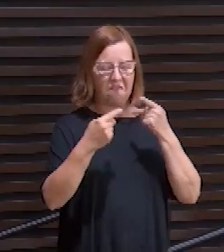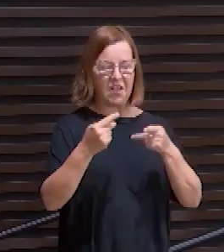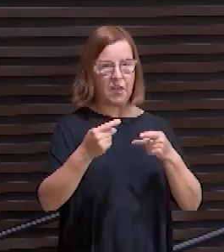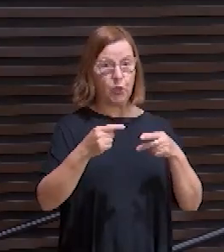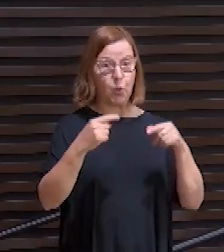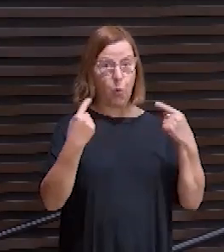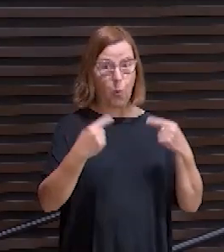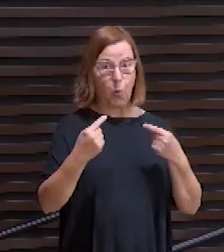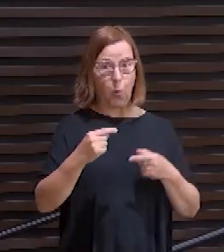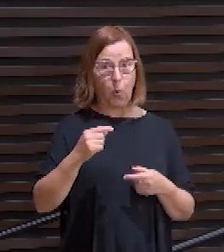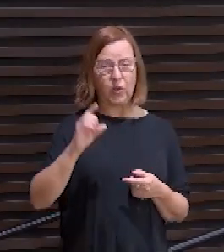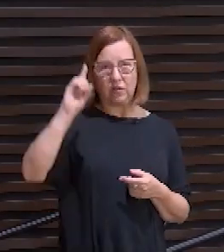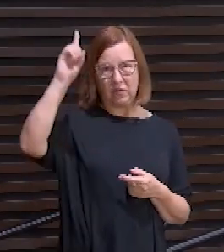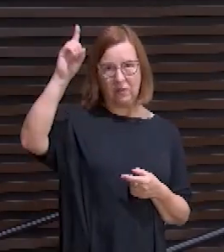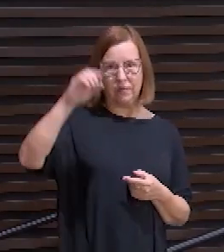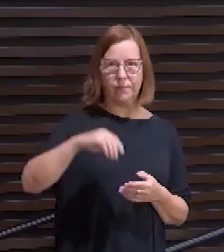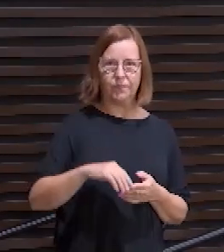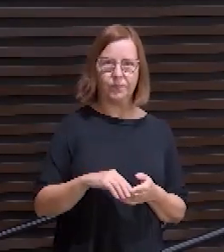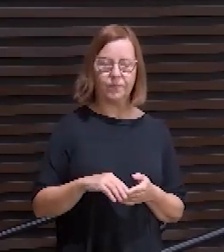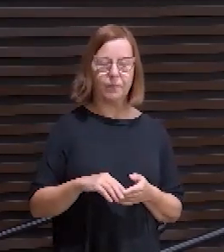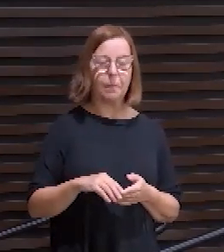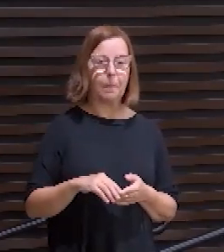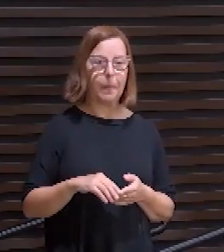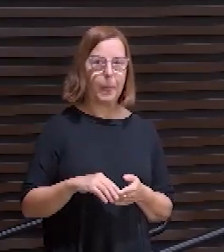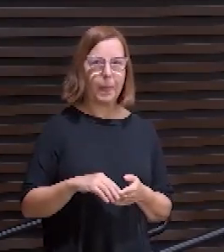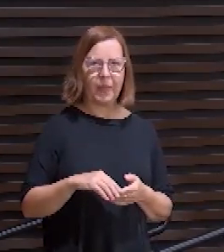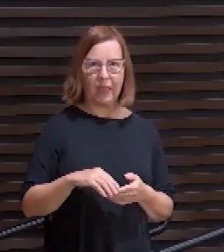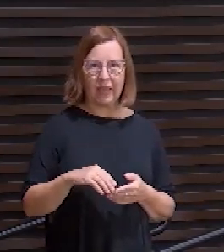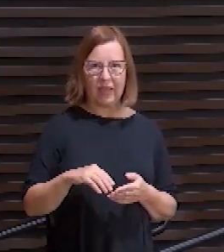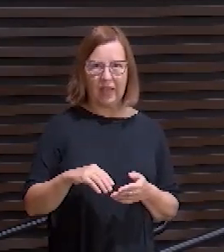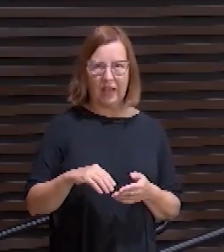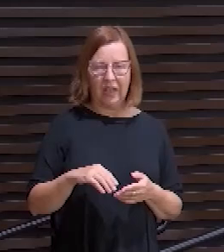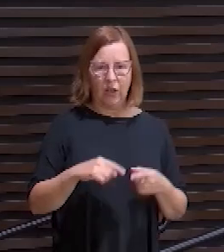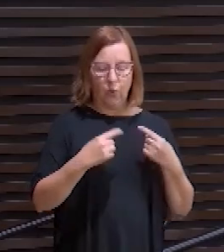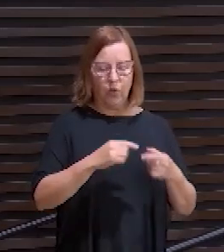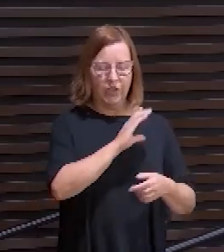ele diz que ele magoará os santos.